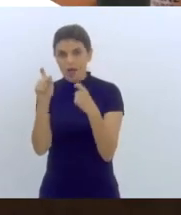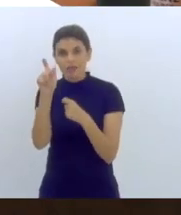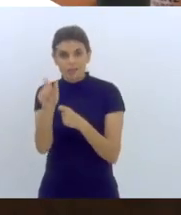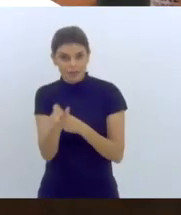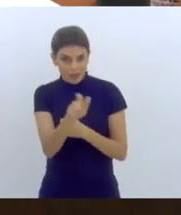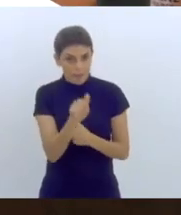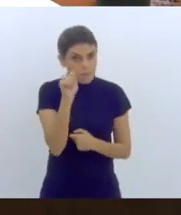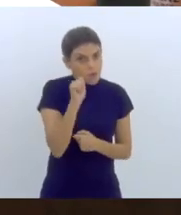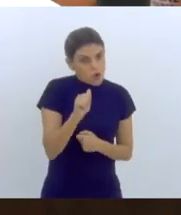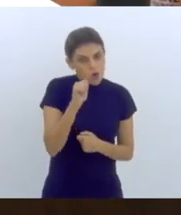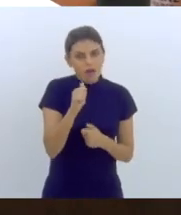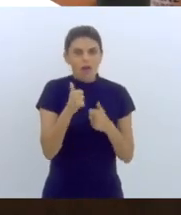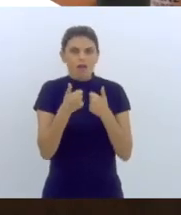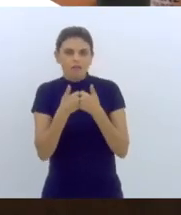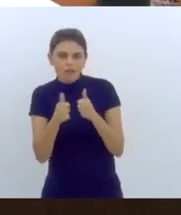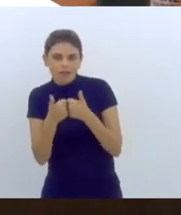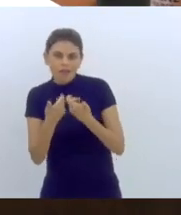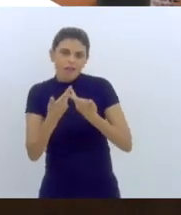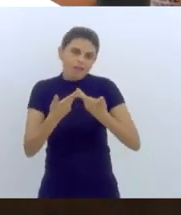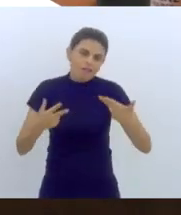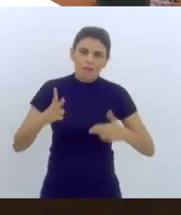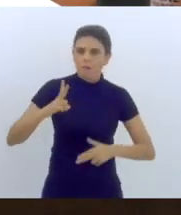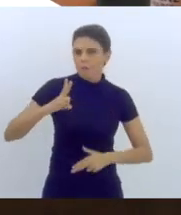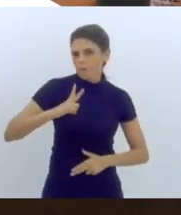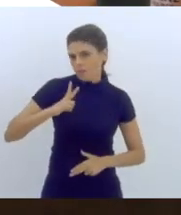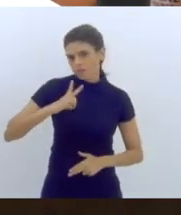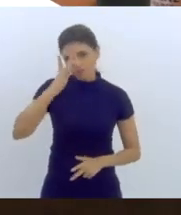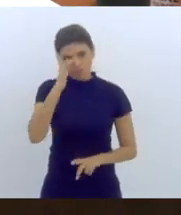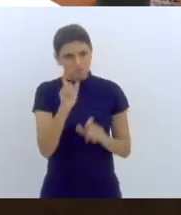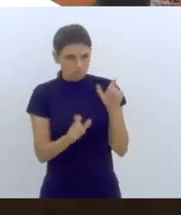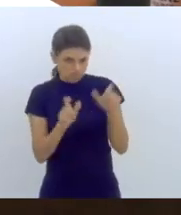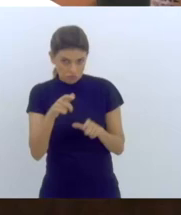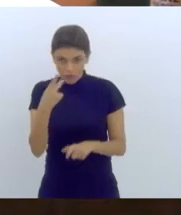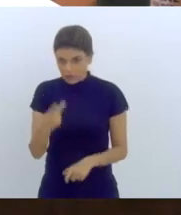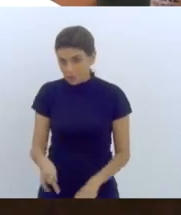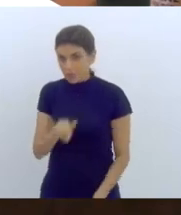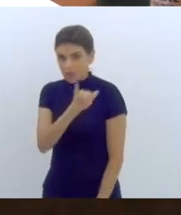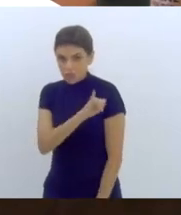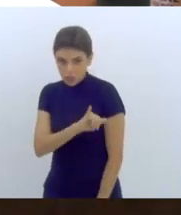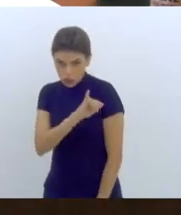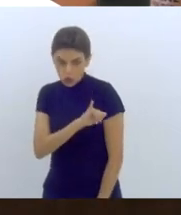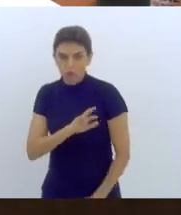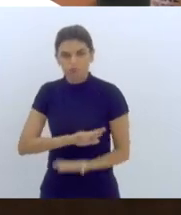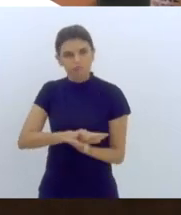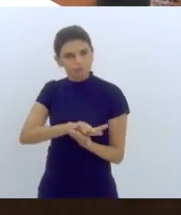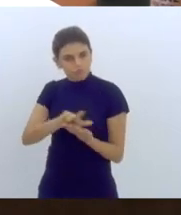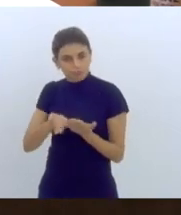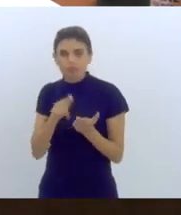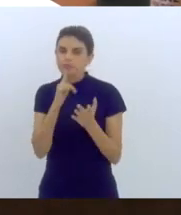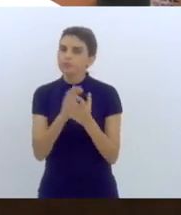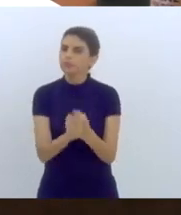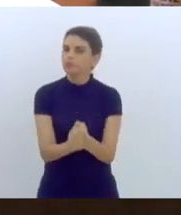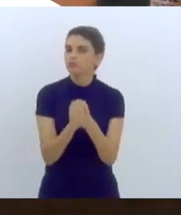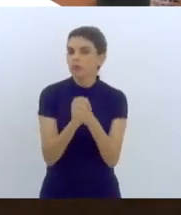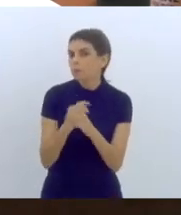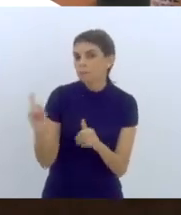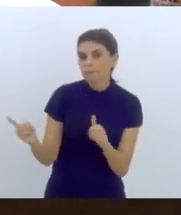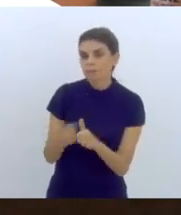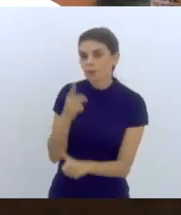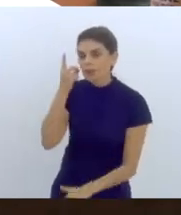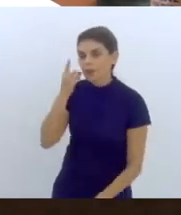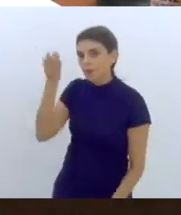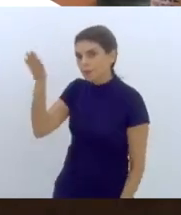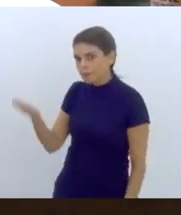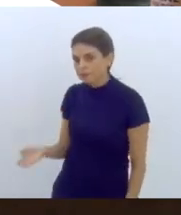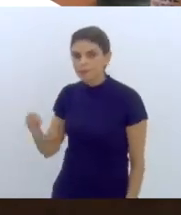nos transportes remunerados privados e individuais de passageiros no âmbito do Rio de Janeiro, eu quero parabenizar, em primeiro lugar, a deputada